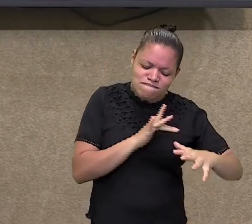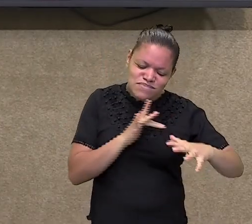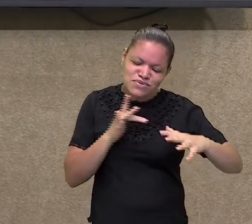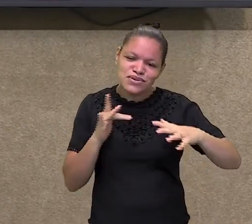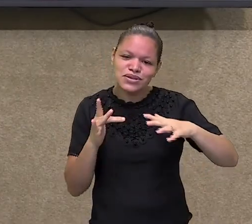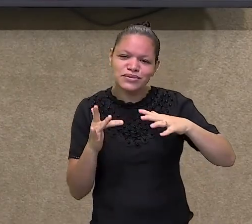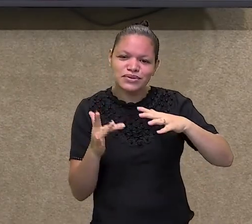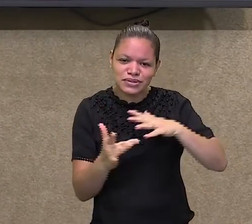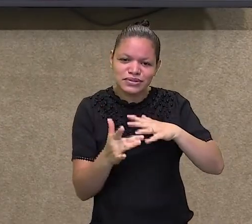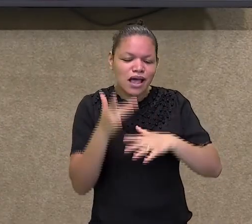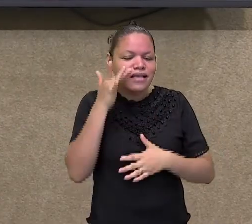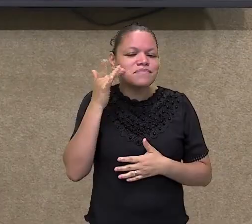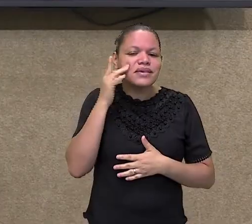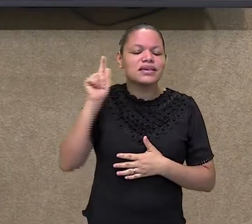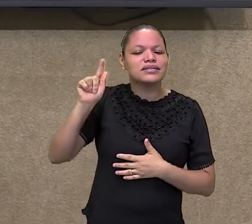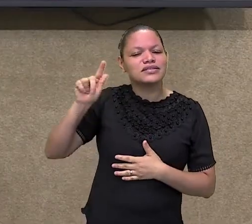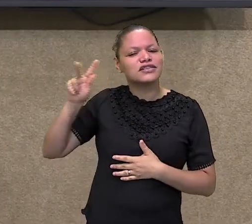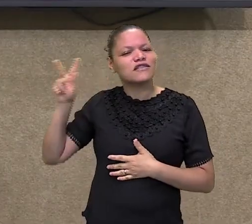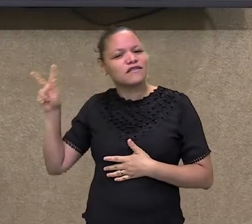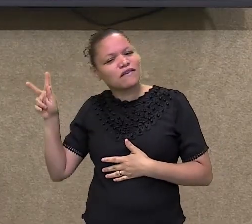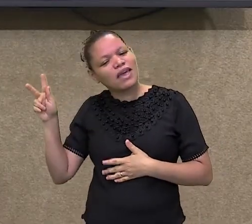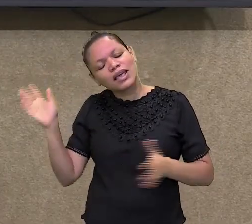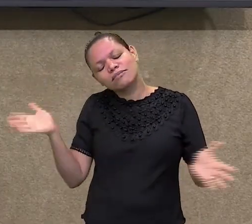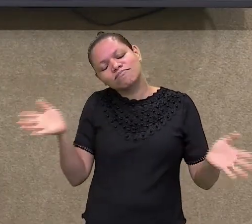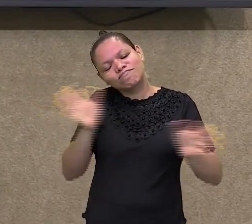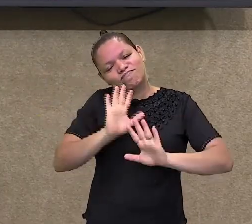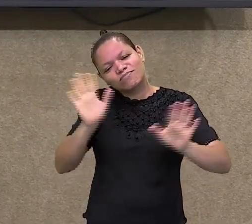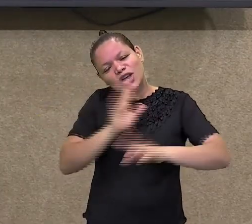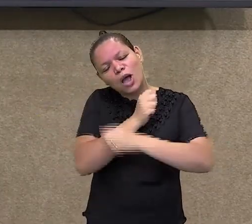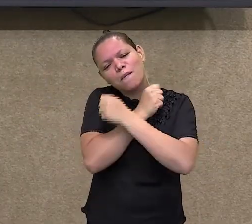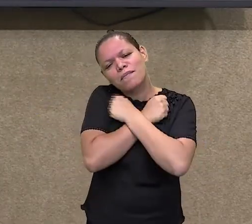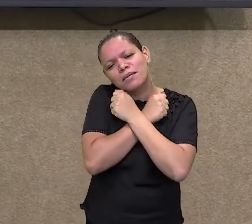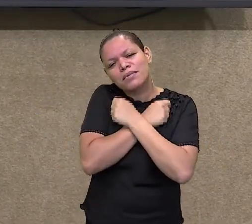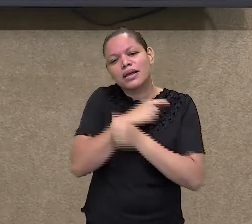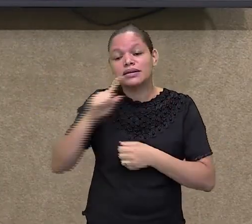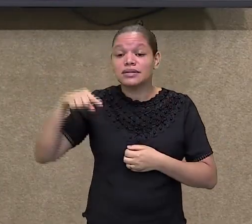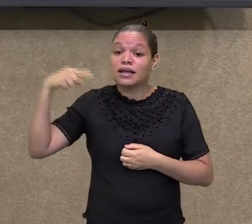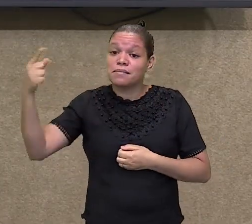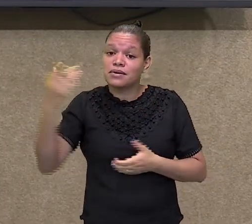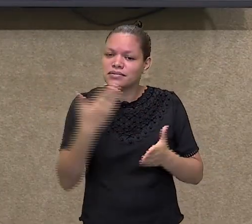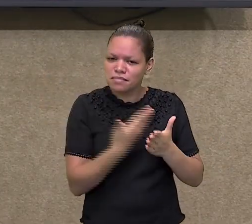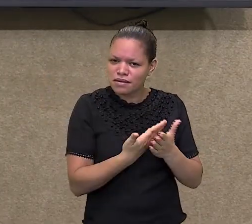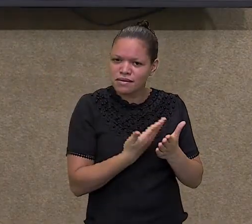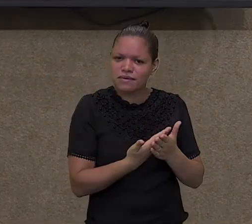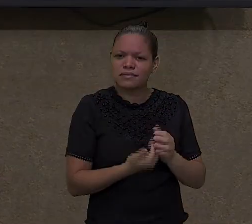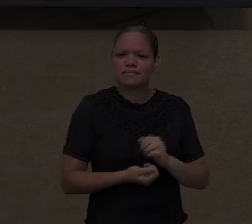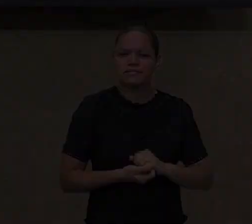sociais, SMED GV. Fico por aqui, um abraço e até a próxima aula.